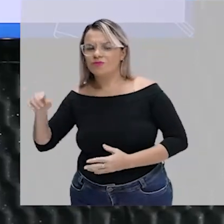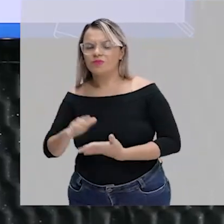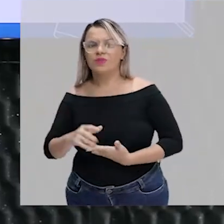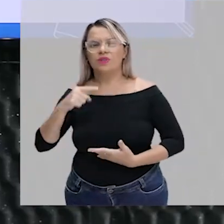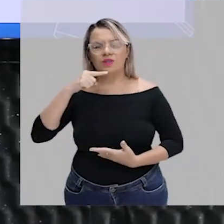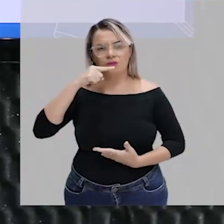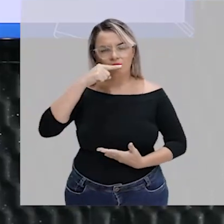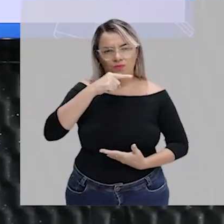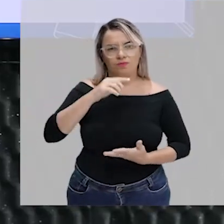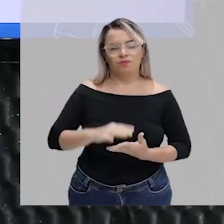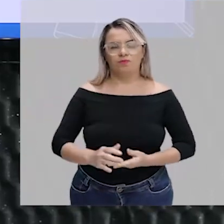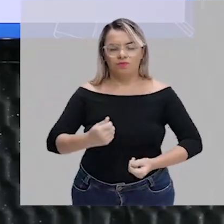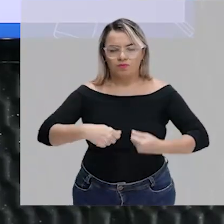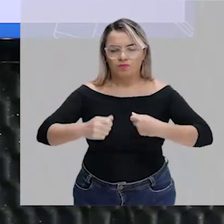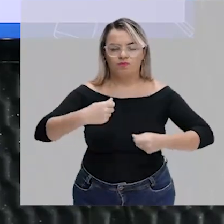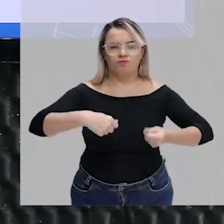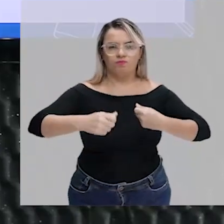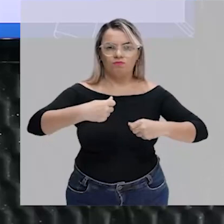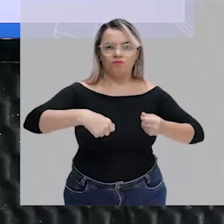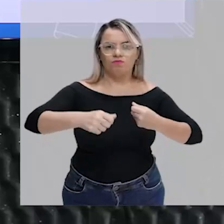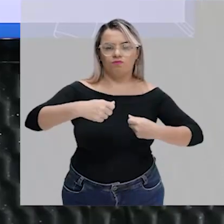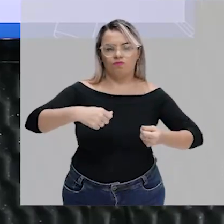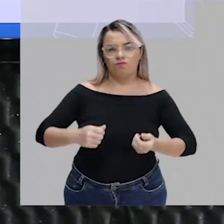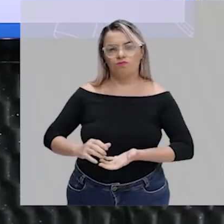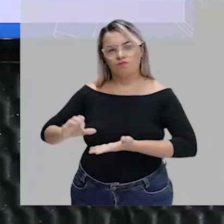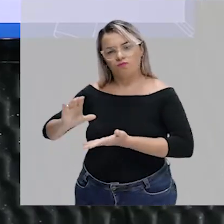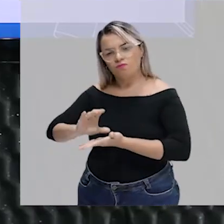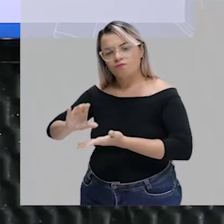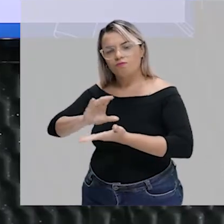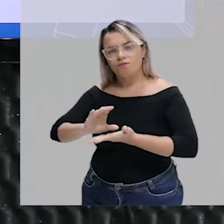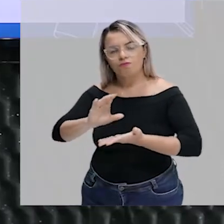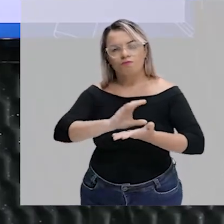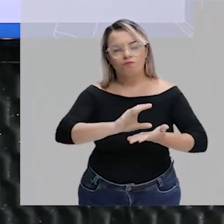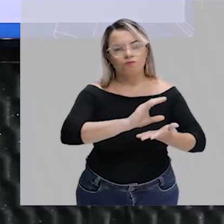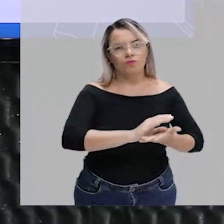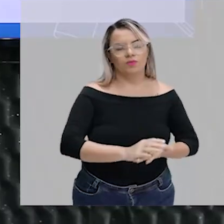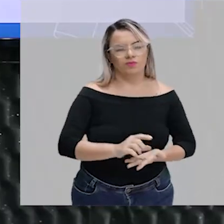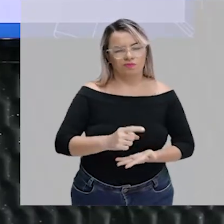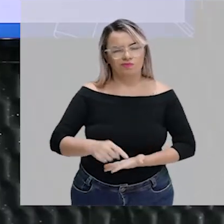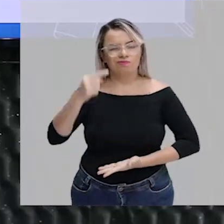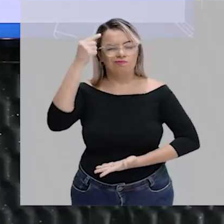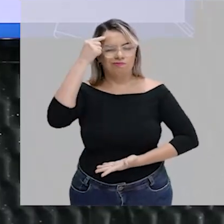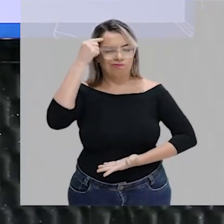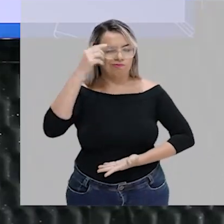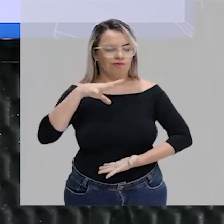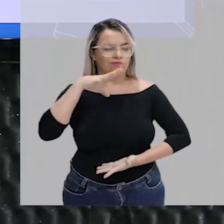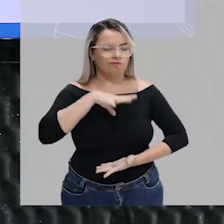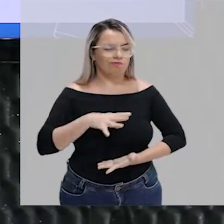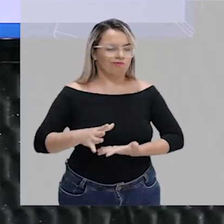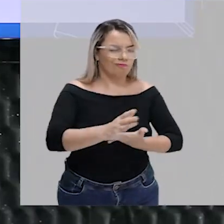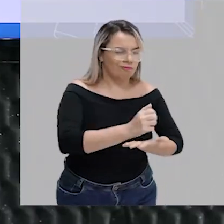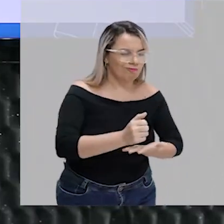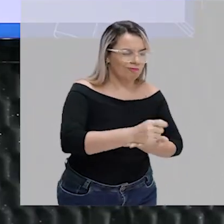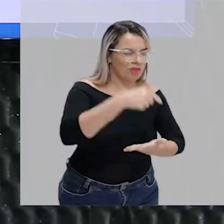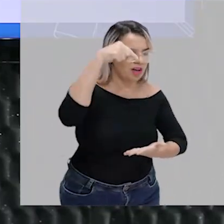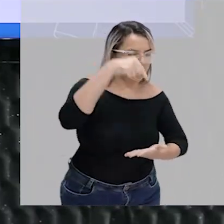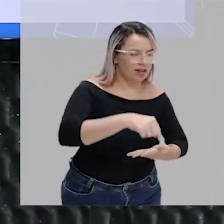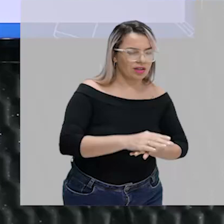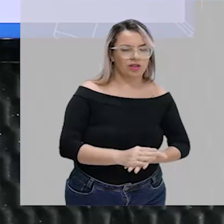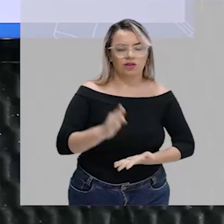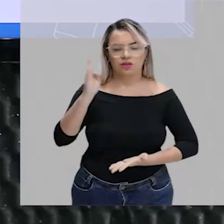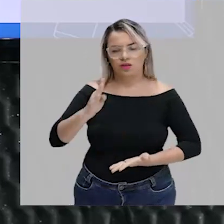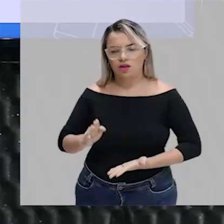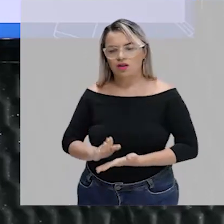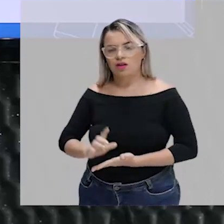também muito rentável, pensando ali nos portugueses que exploravam o nosso país. E depois o ciclo do ouro, né? Nesse